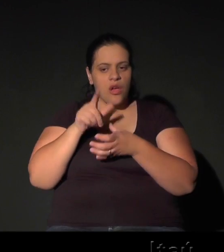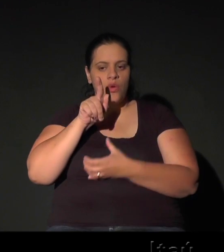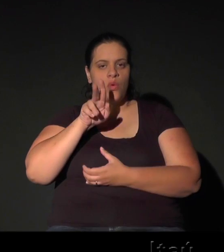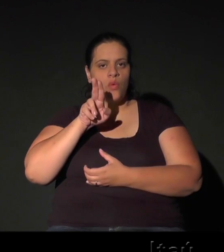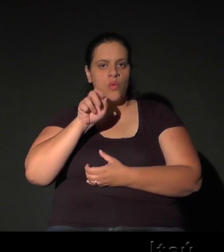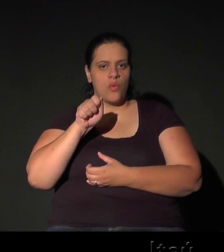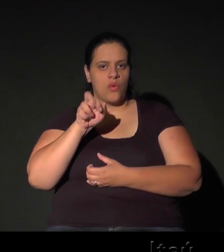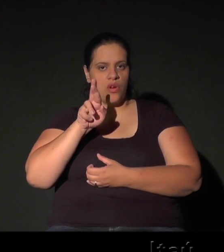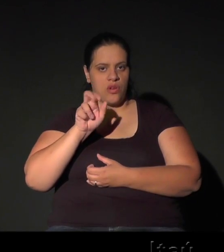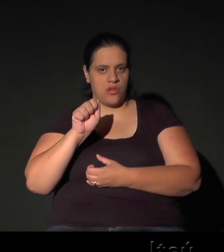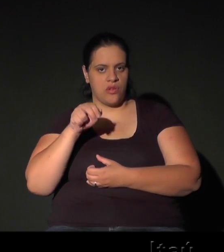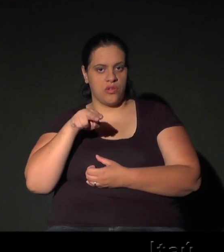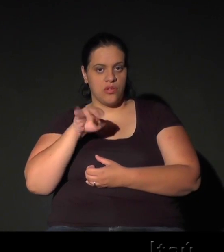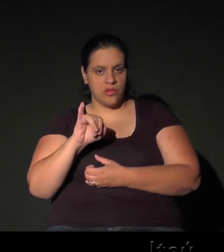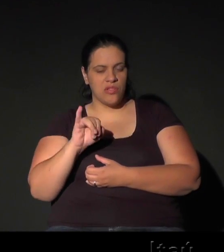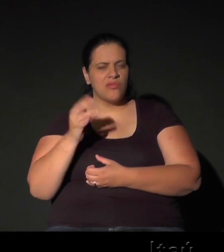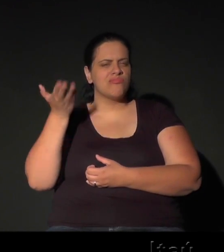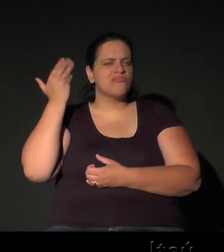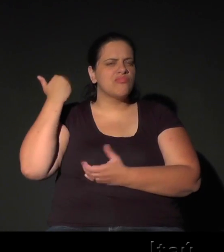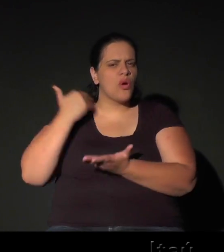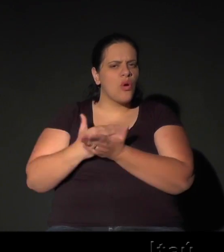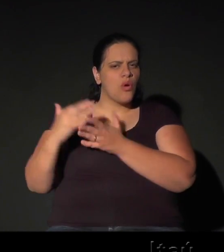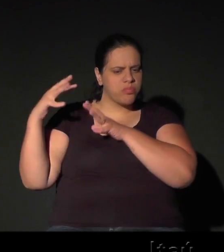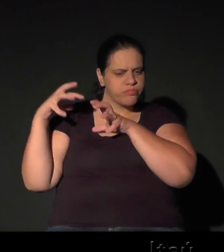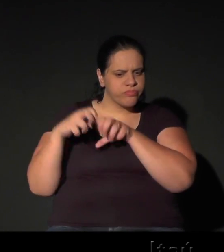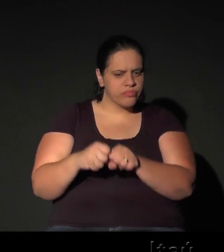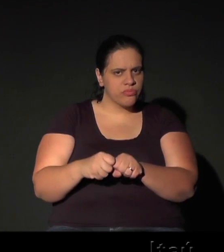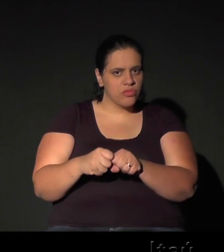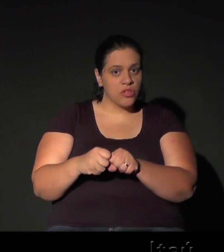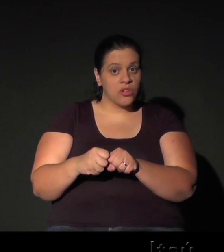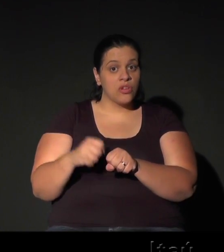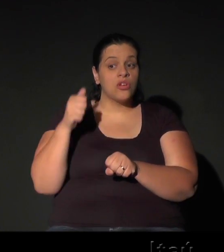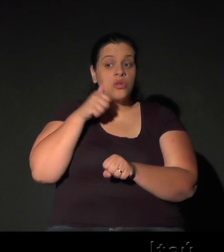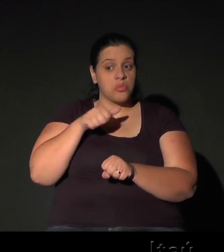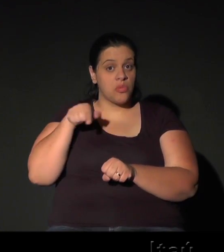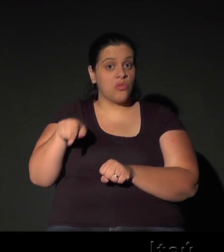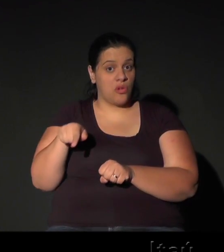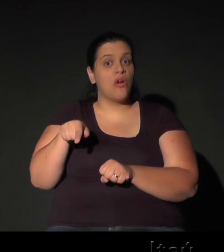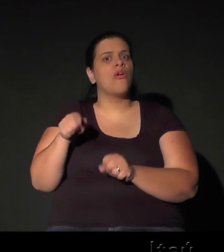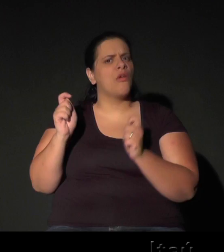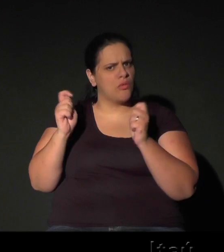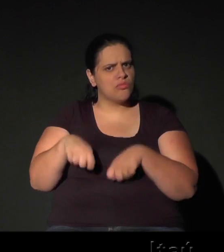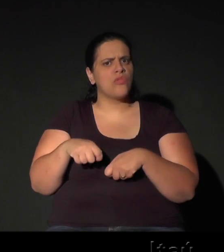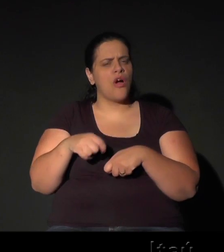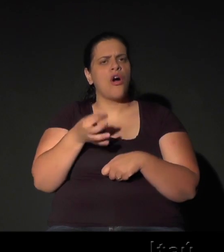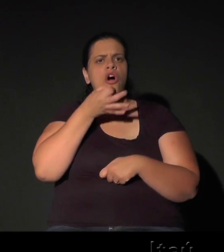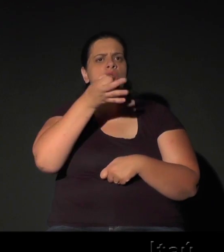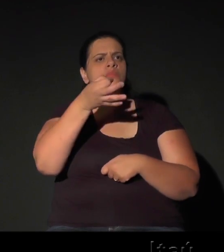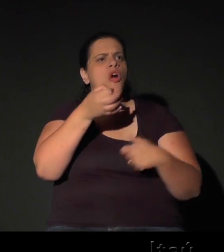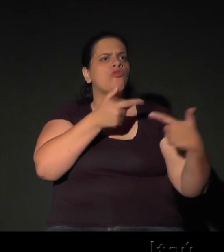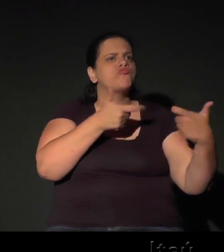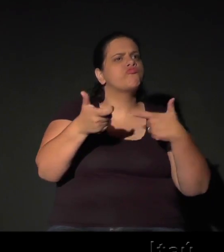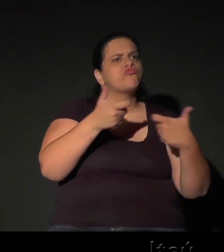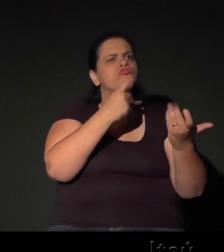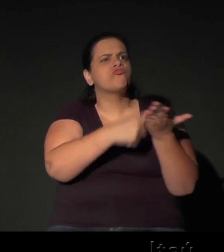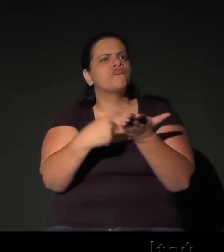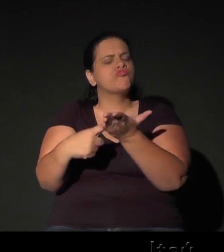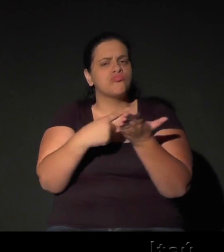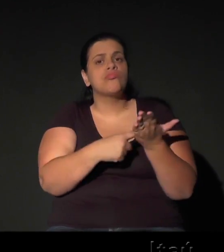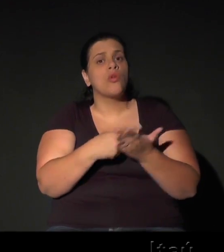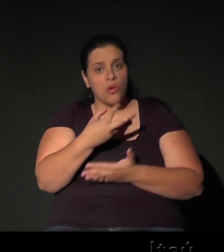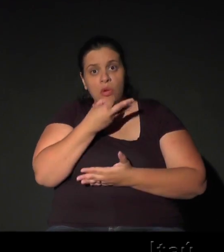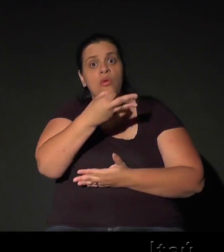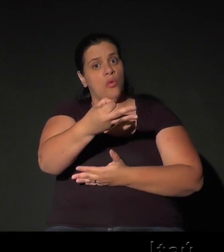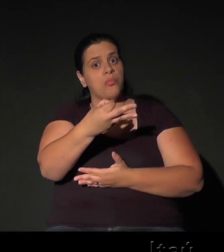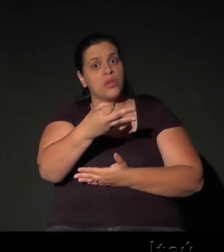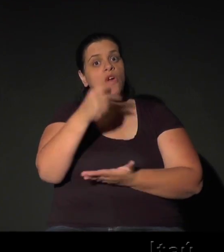exemplo no início da colonização ela decidia sobre as guerras ela dizia ela